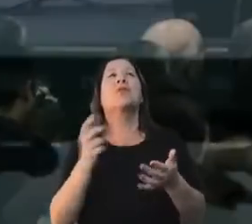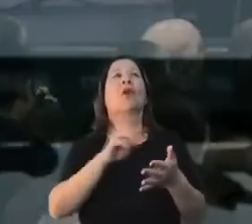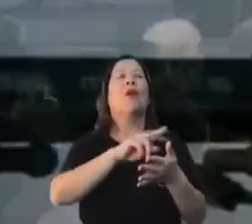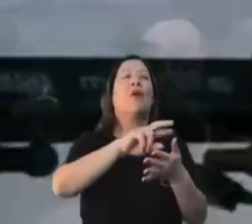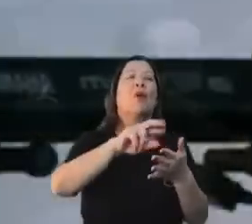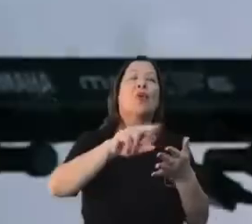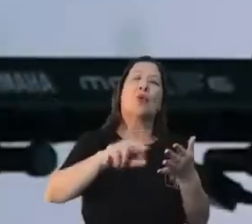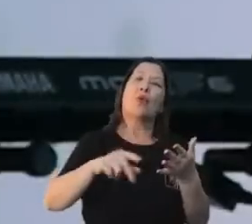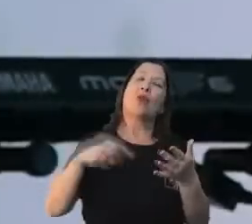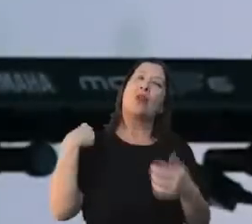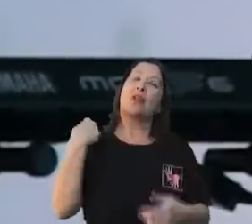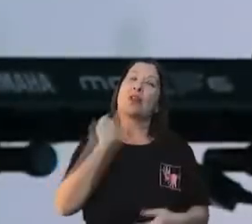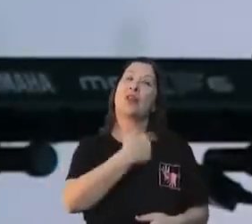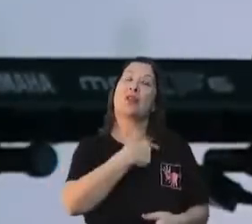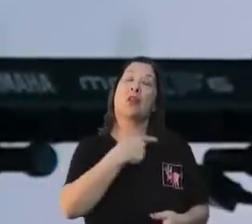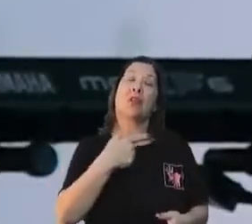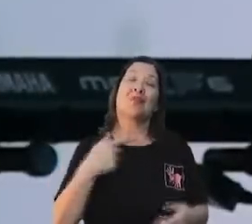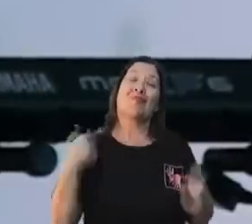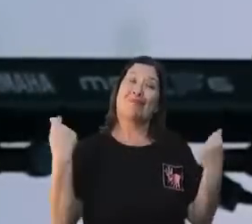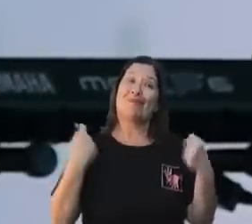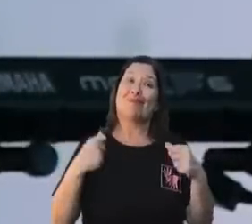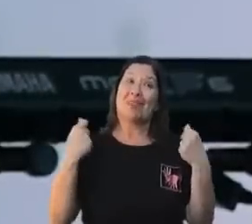ter chance de fazê-lo.